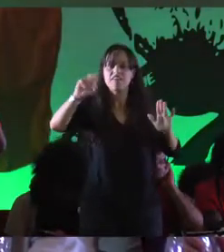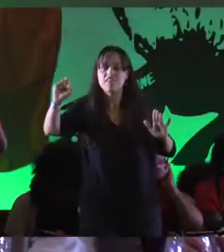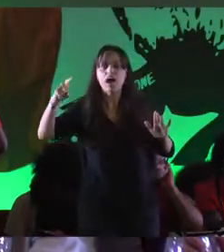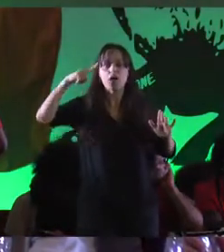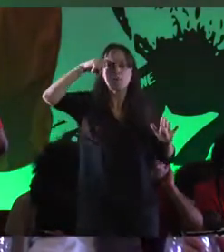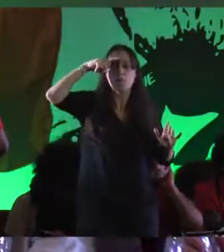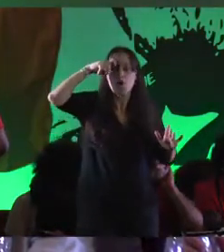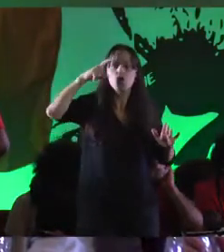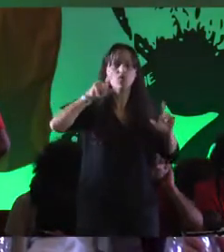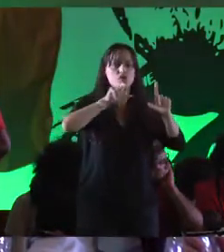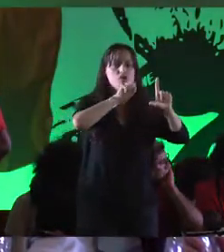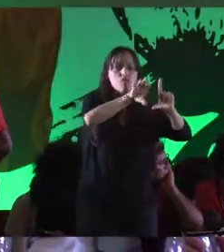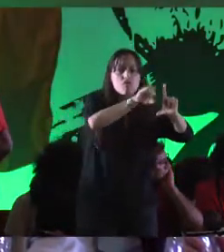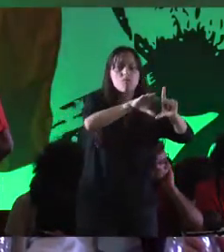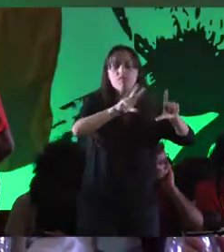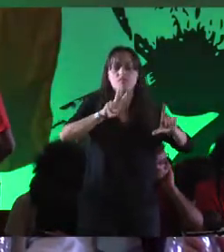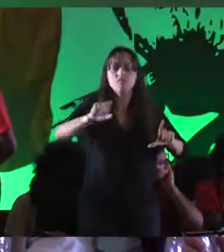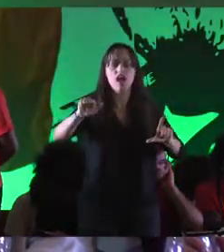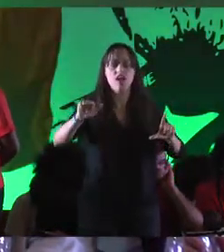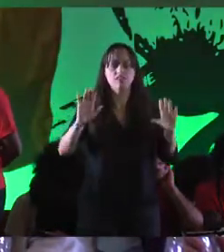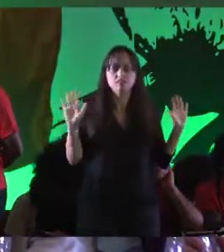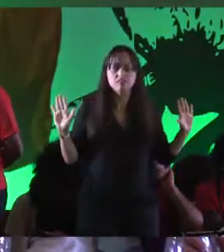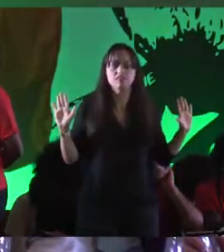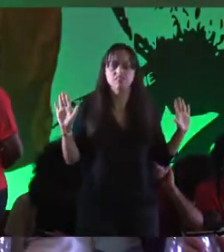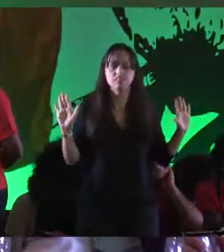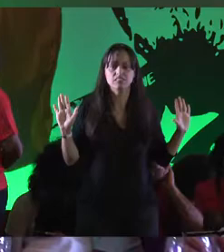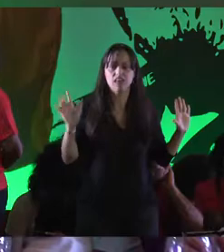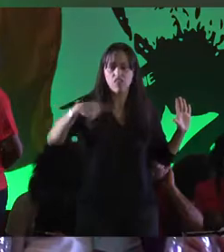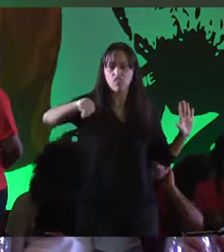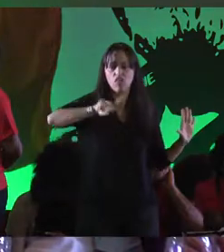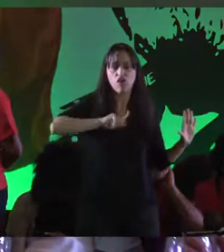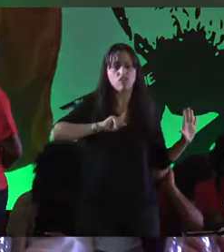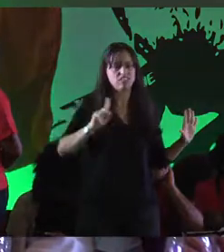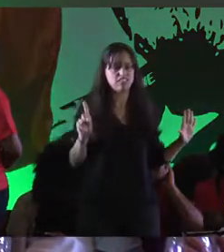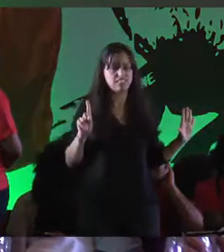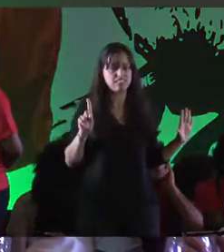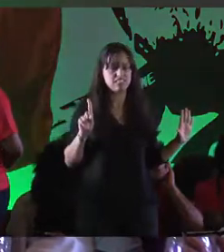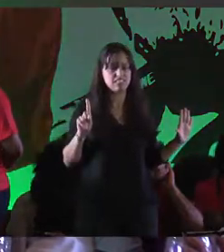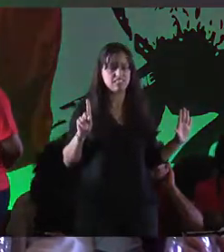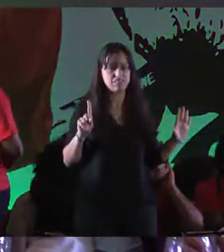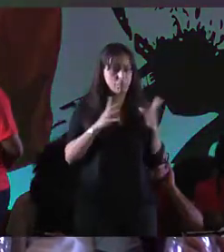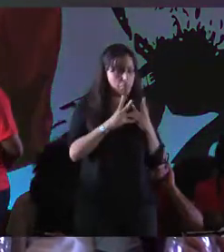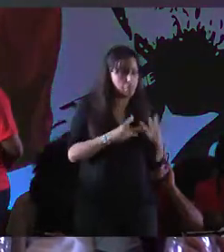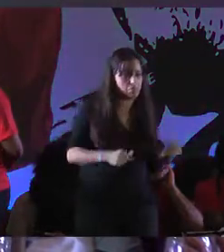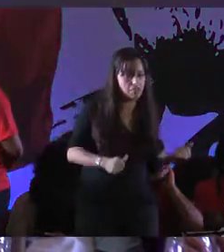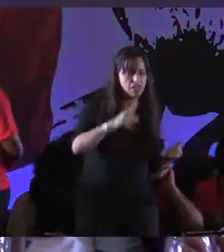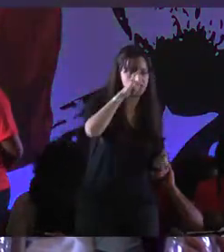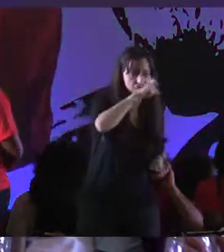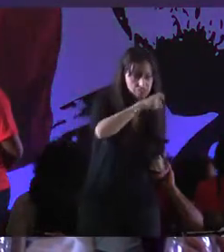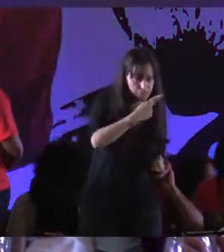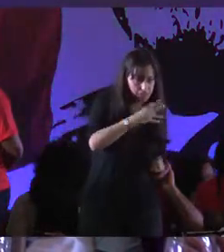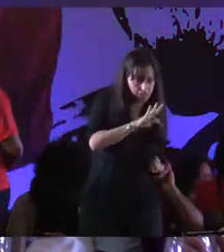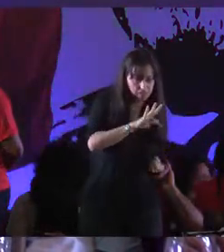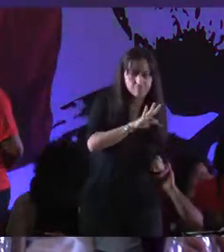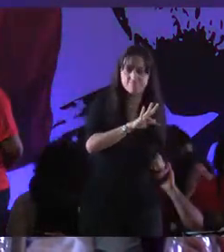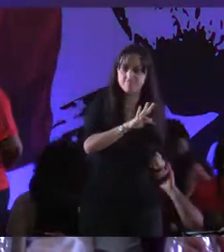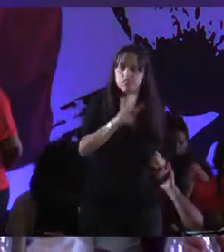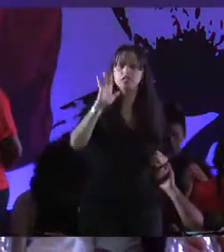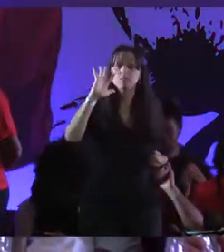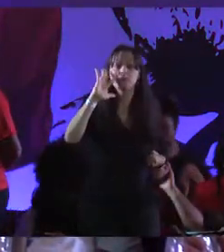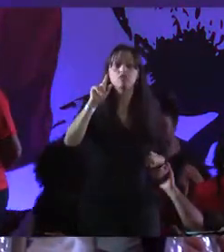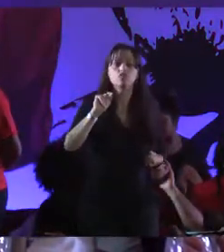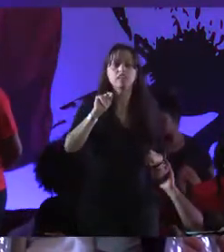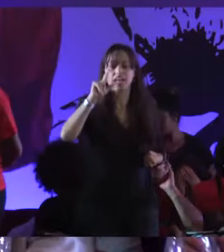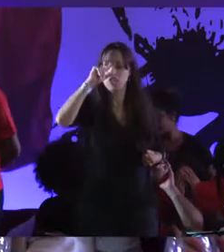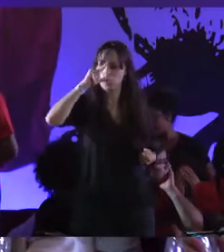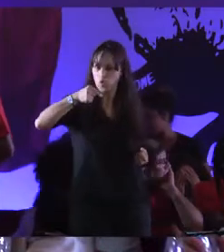Rede Globo, e nós estaríamos, o PT estaria numa situação muito difícil. Eles imaginavam que um tucano